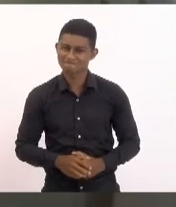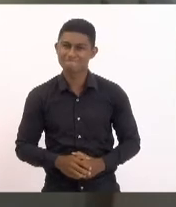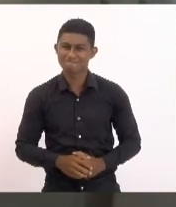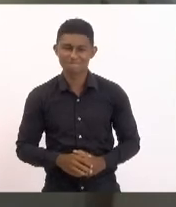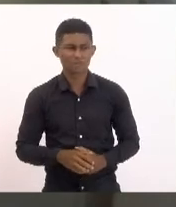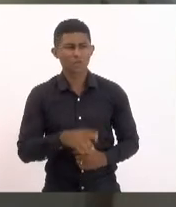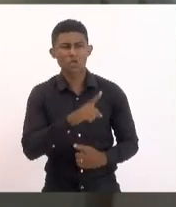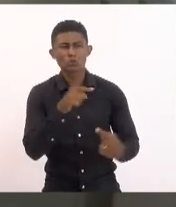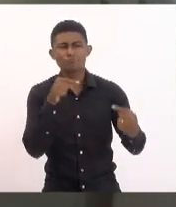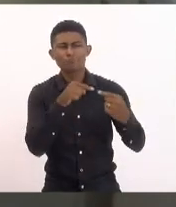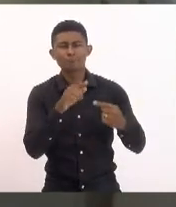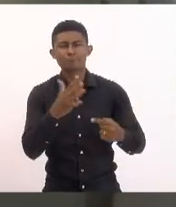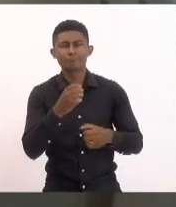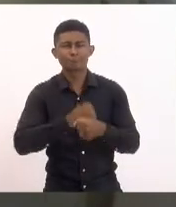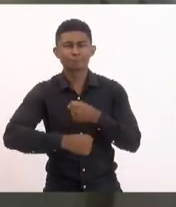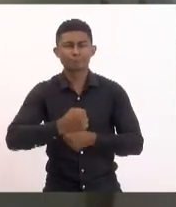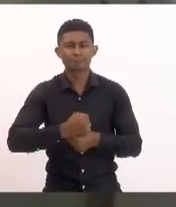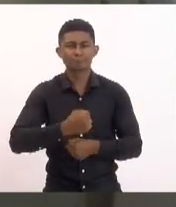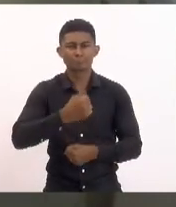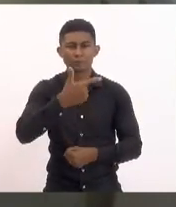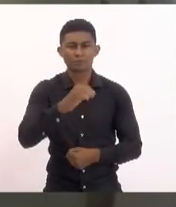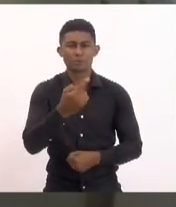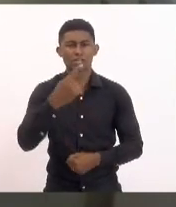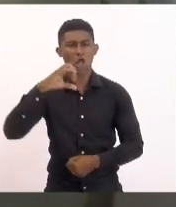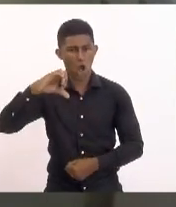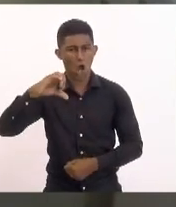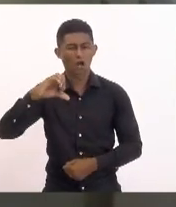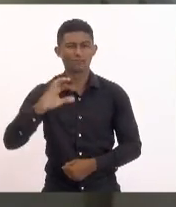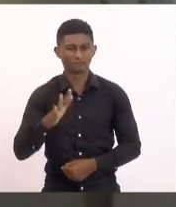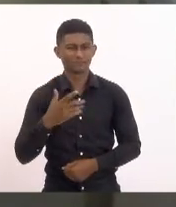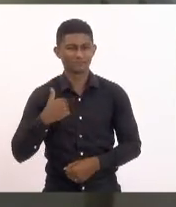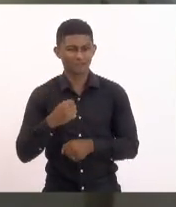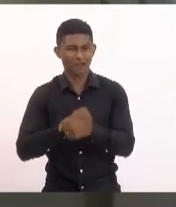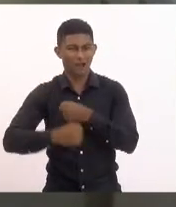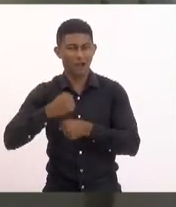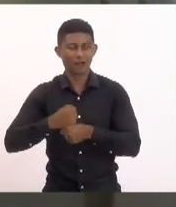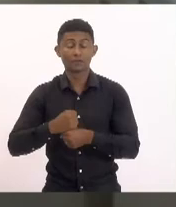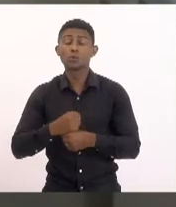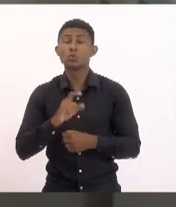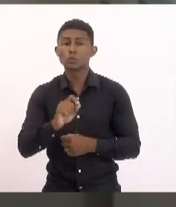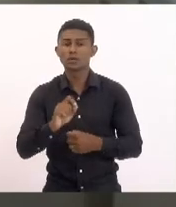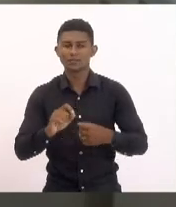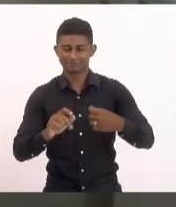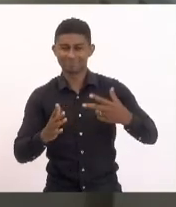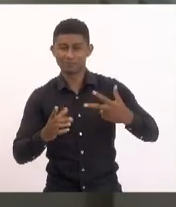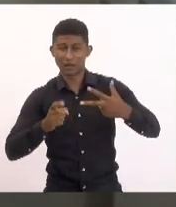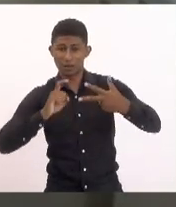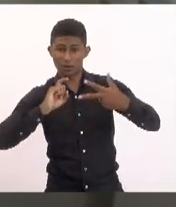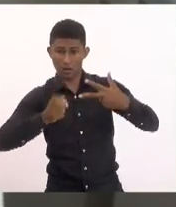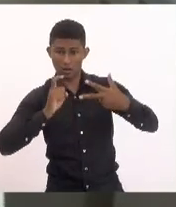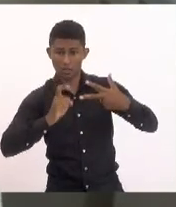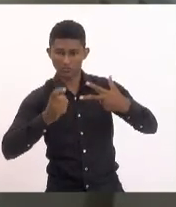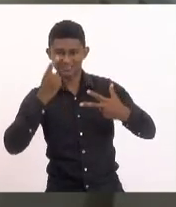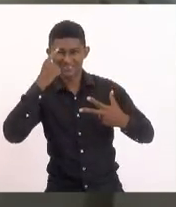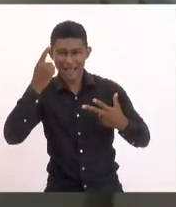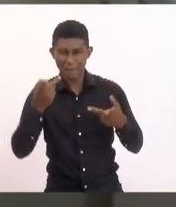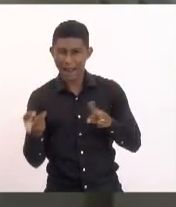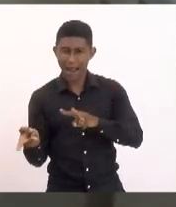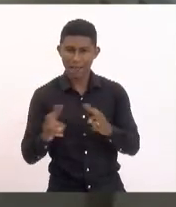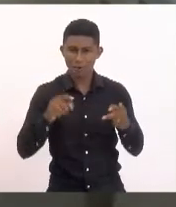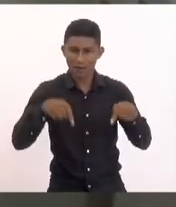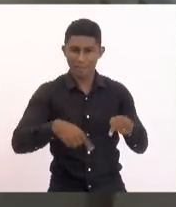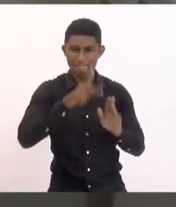aos meados do ano de 2019, quando o Poder Executivo encaminhou um projeto de lei para essa